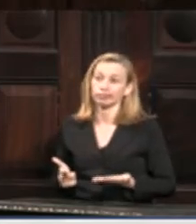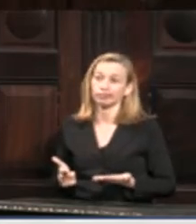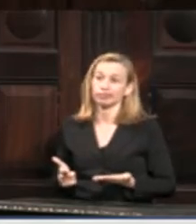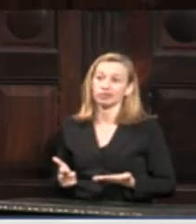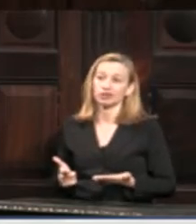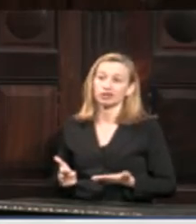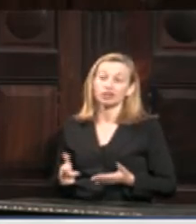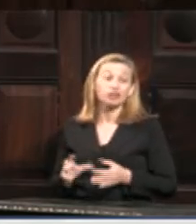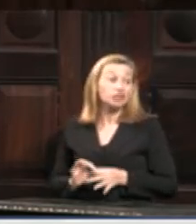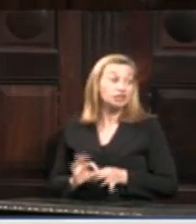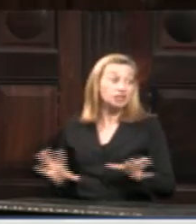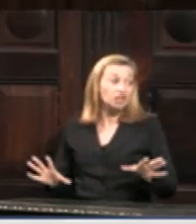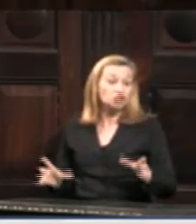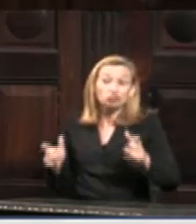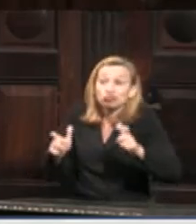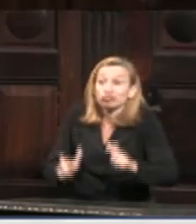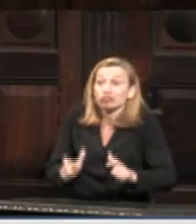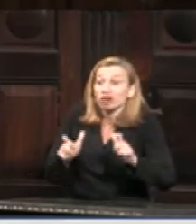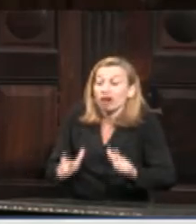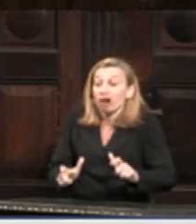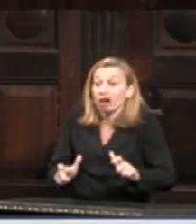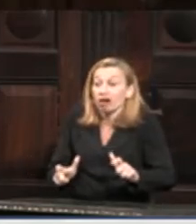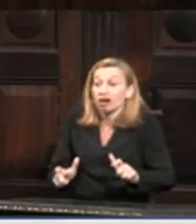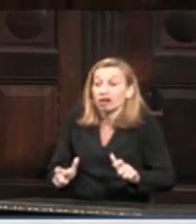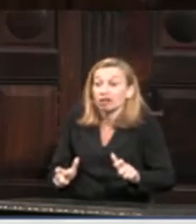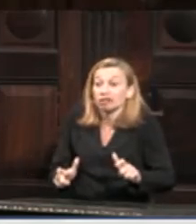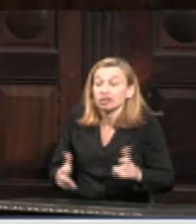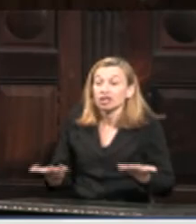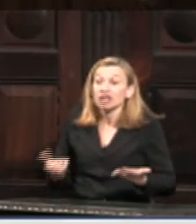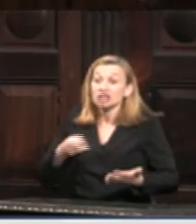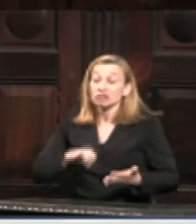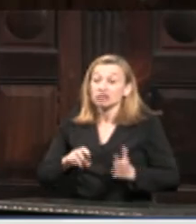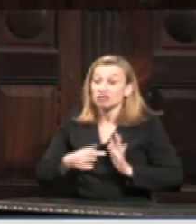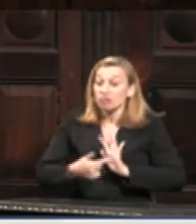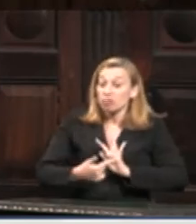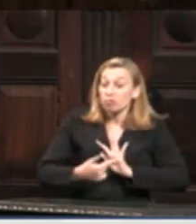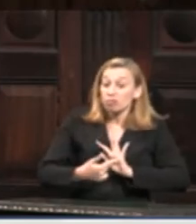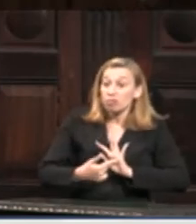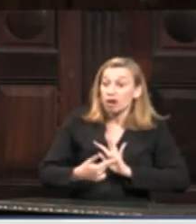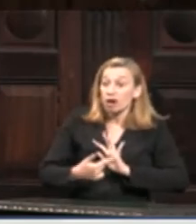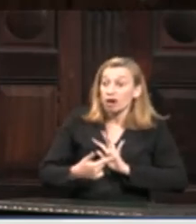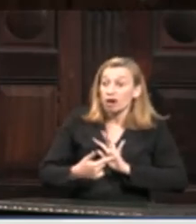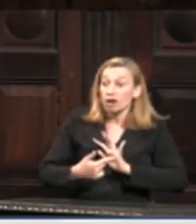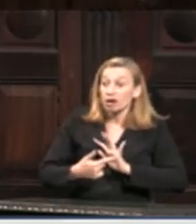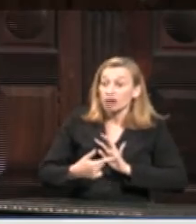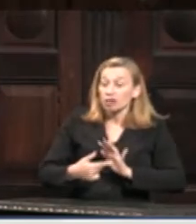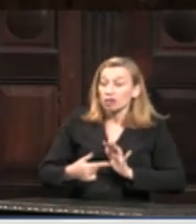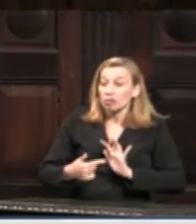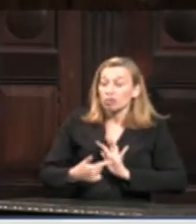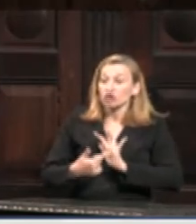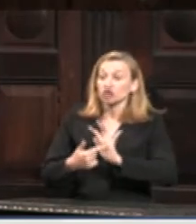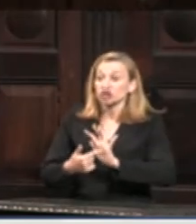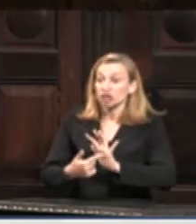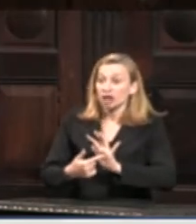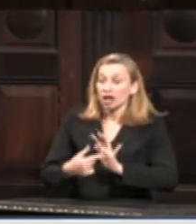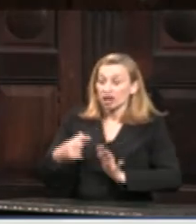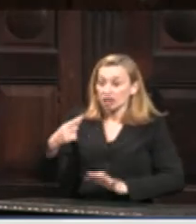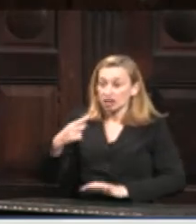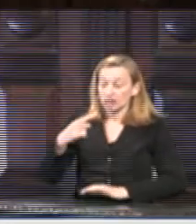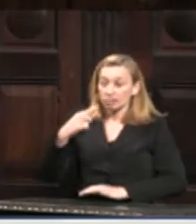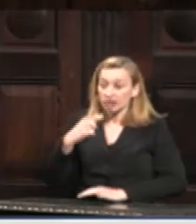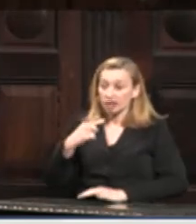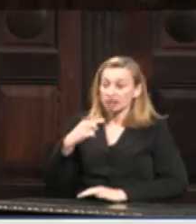deixa esse ambiente que, para você apresentar uma chapa, precisa uma chapa completa.